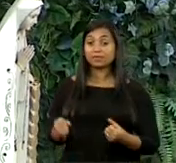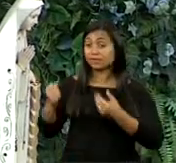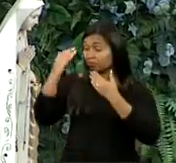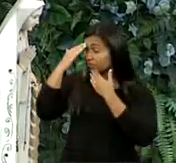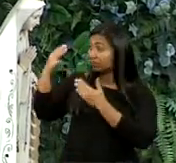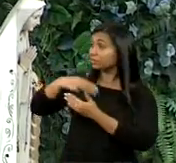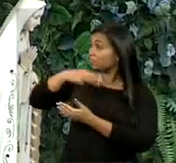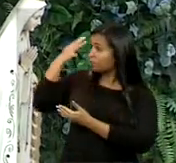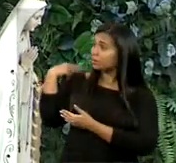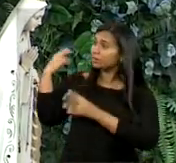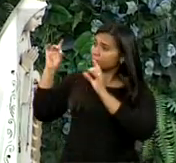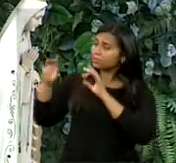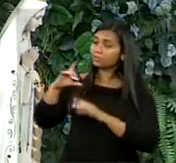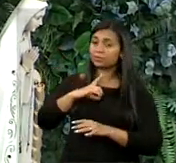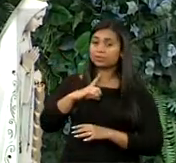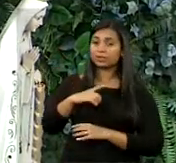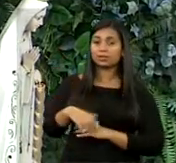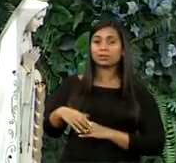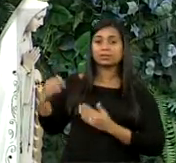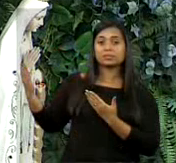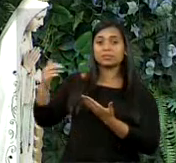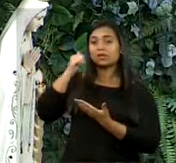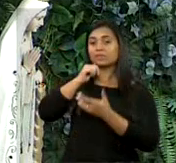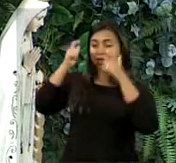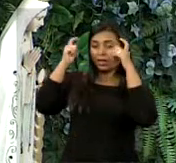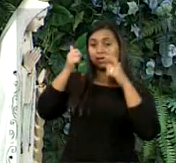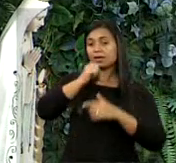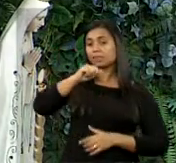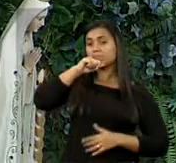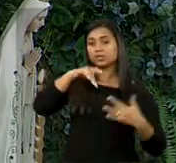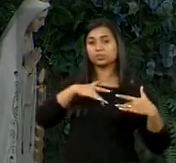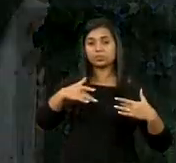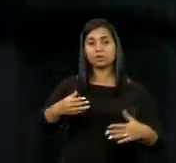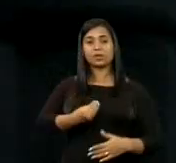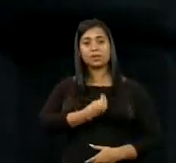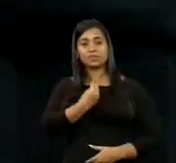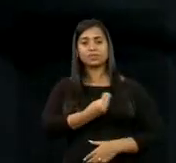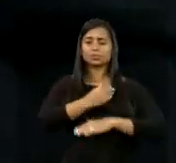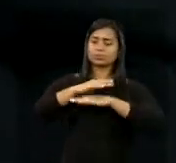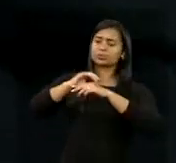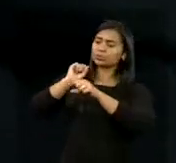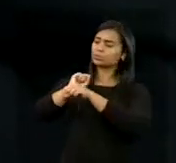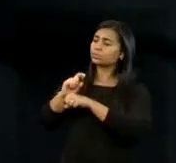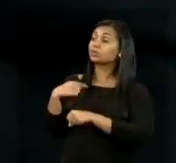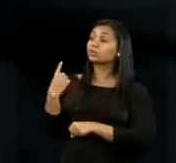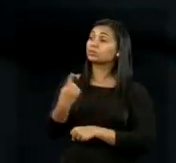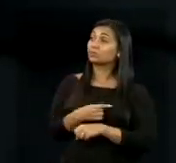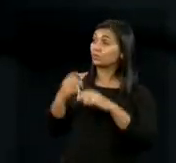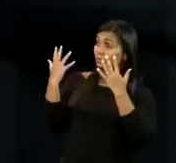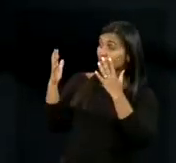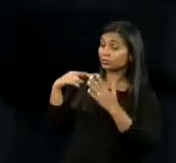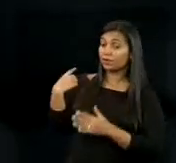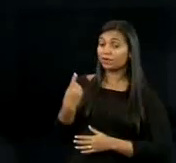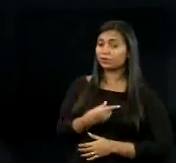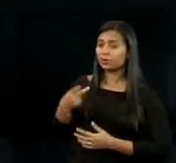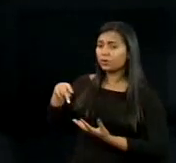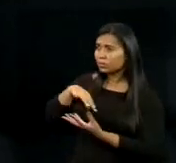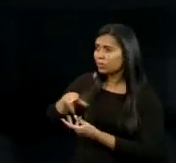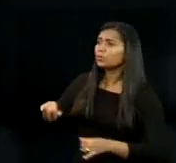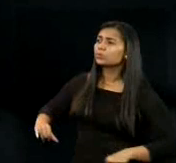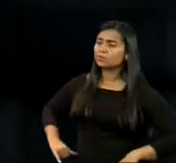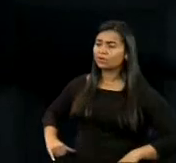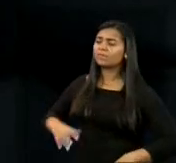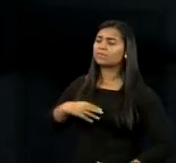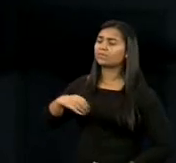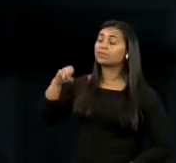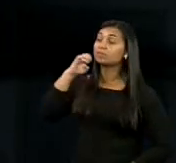Nossa Senhora como ela merece. Salve, Rainha, Mãe de Misericórdia, vida, doçura e esperança nossa salve. A